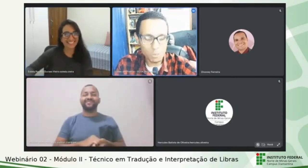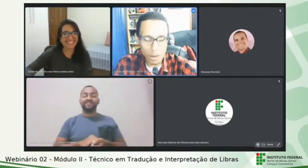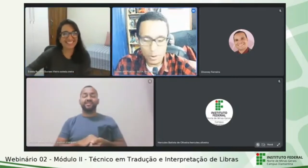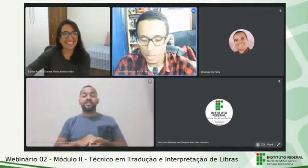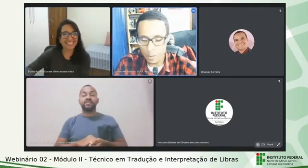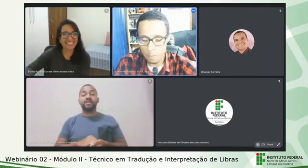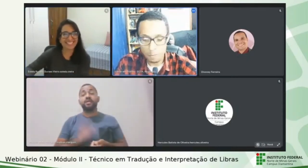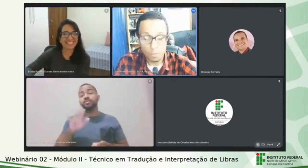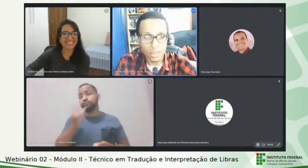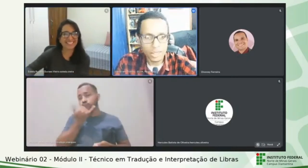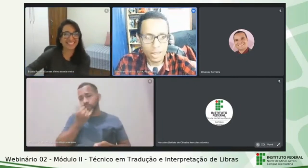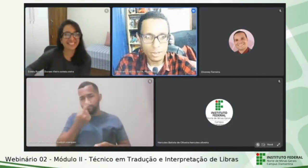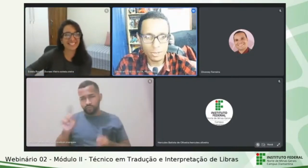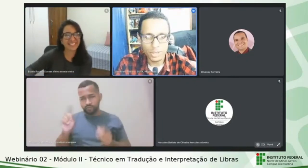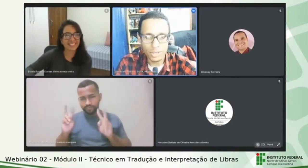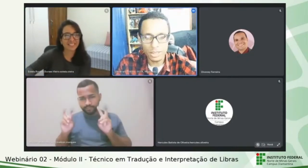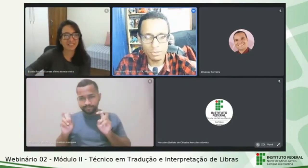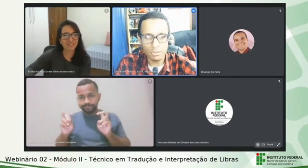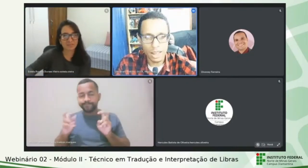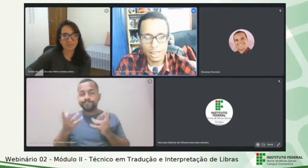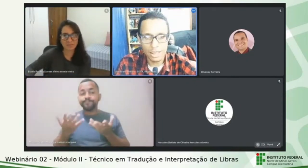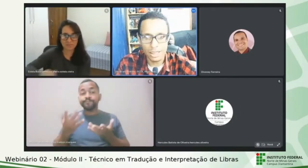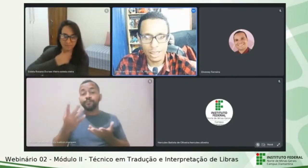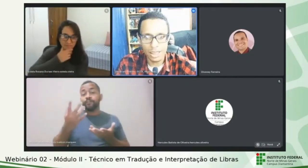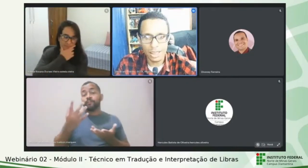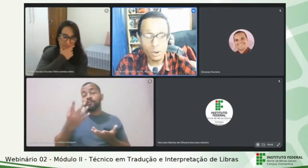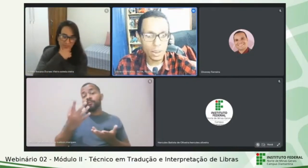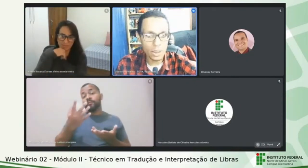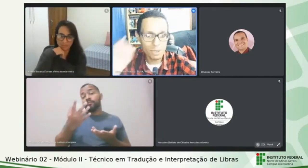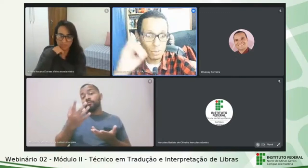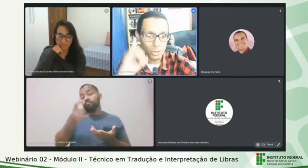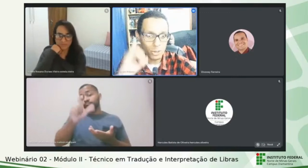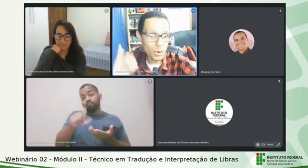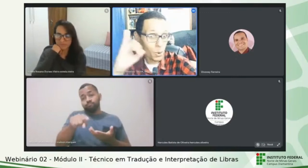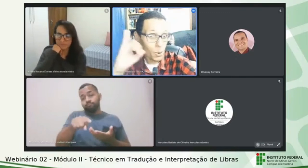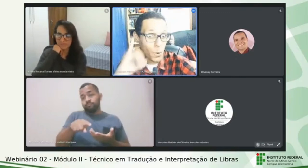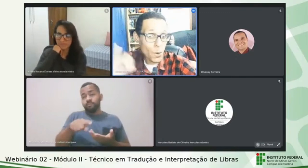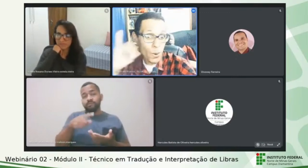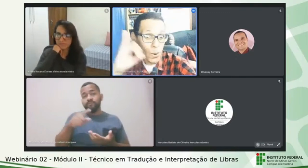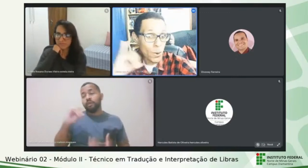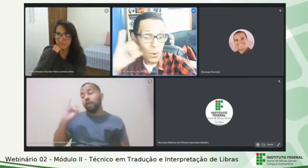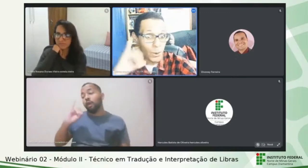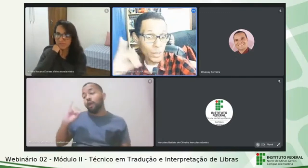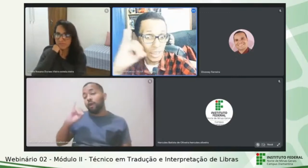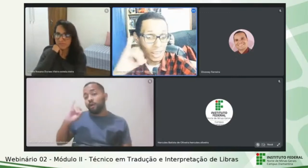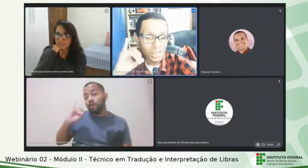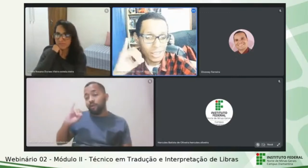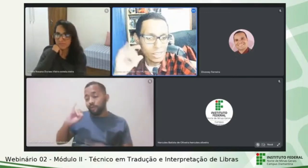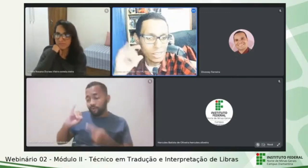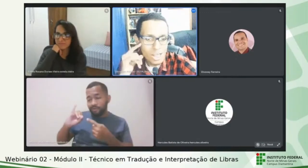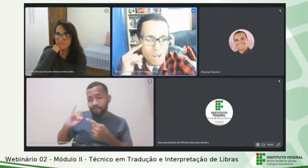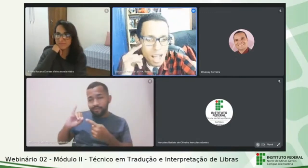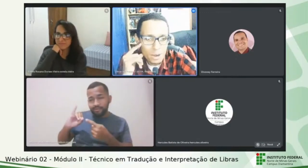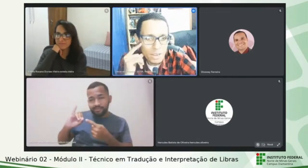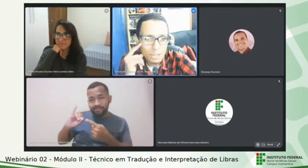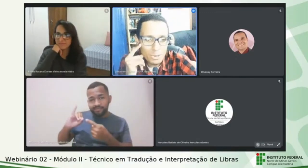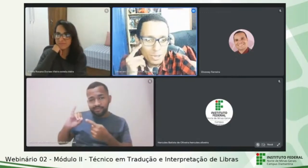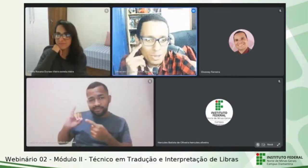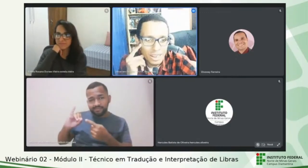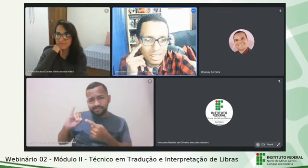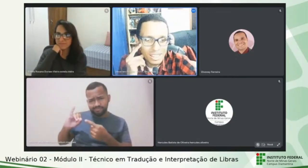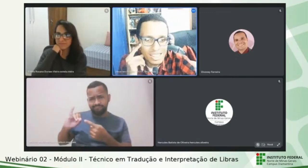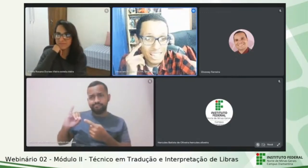Isso é a última coisa. Então, você não vai. Oi, o famoso oi. Oi, né? A